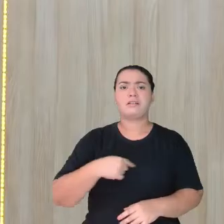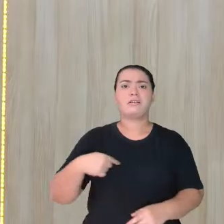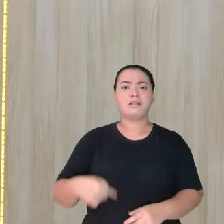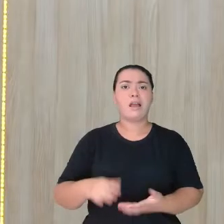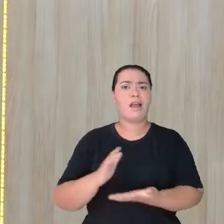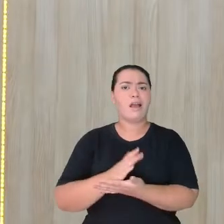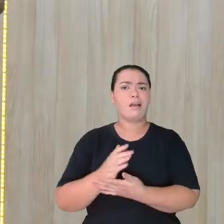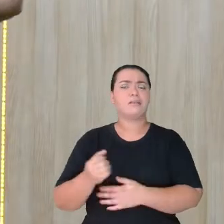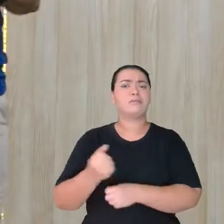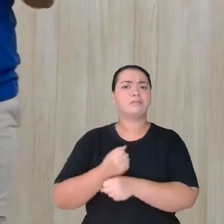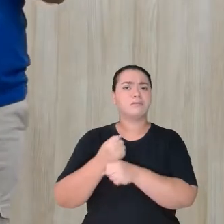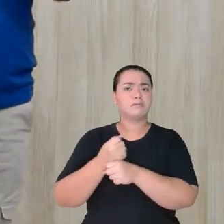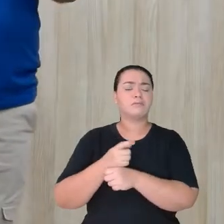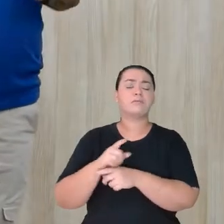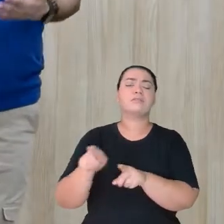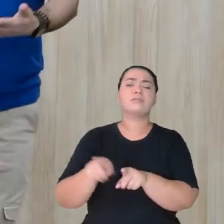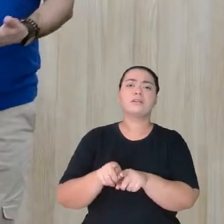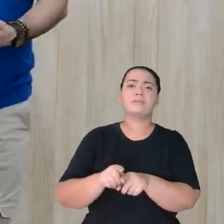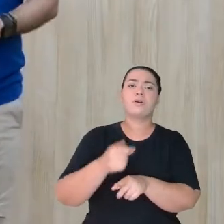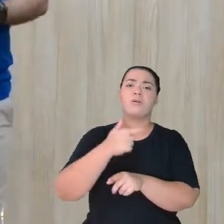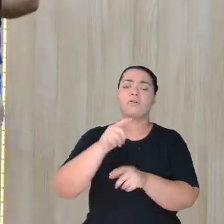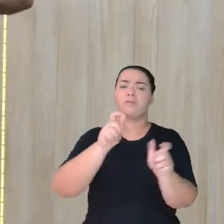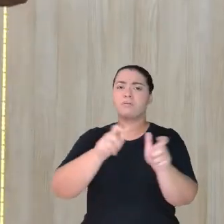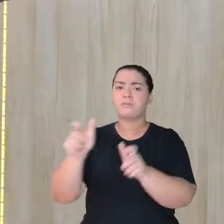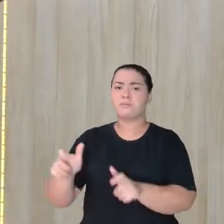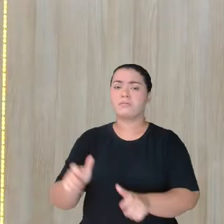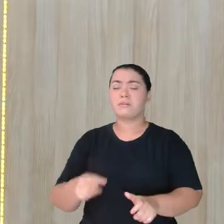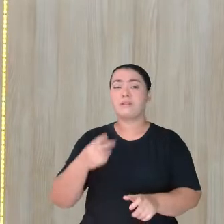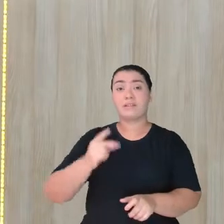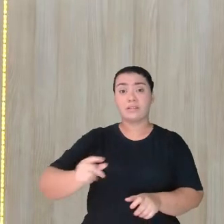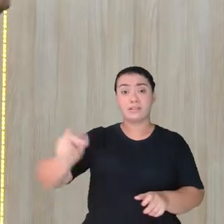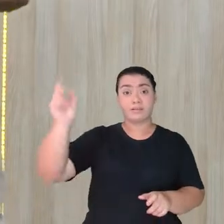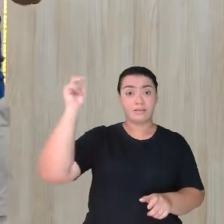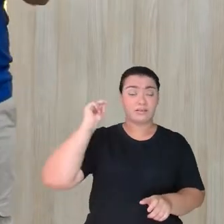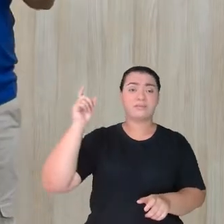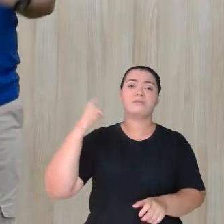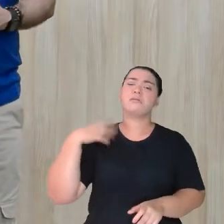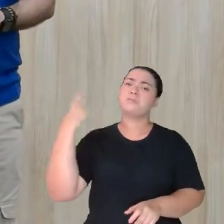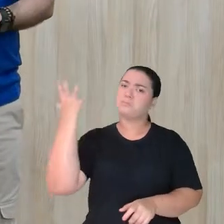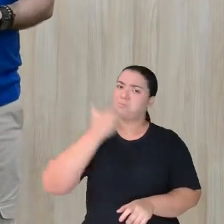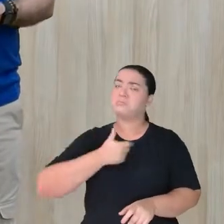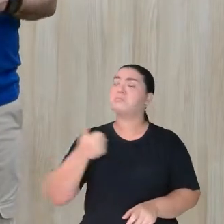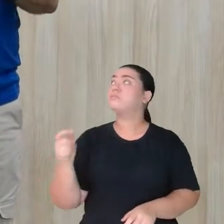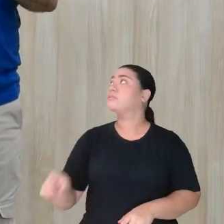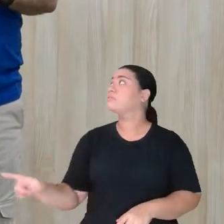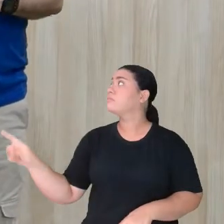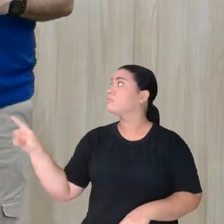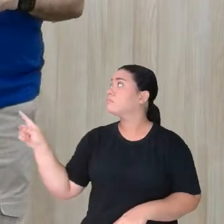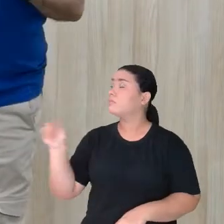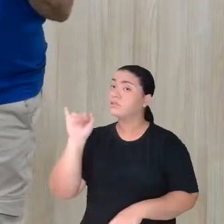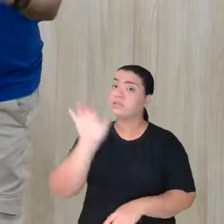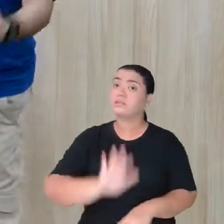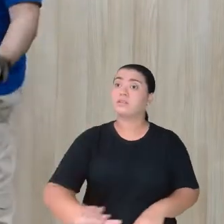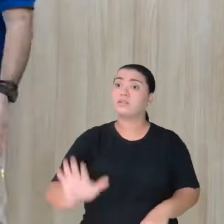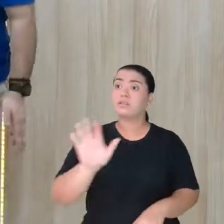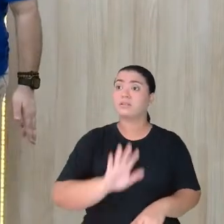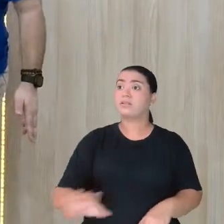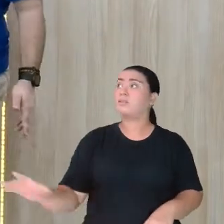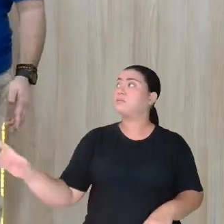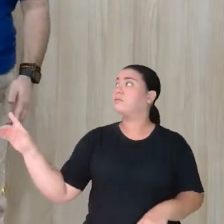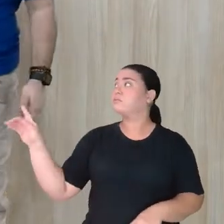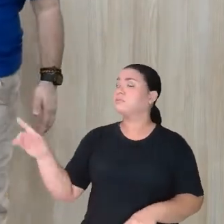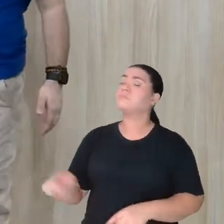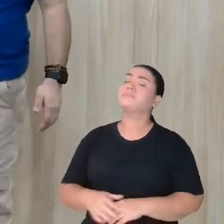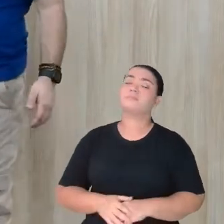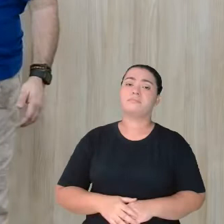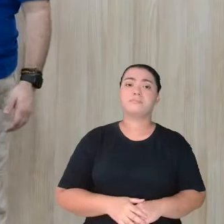construções japonesas, né, e de outros territórios da antiguidade, né, muito bonitos, né? Então eles abusam, né, na